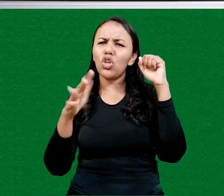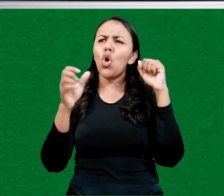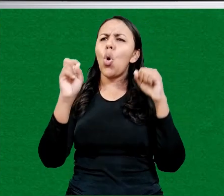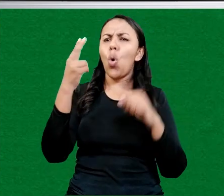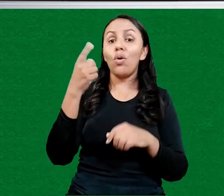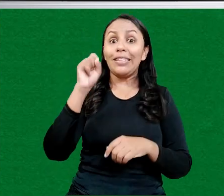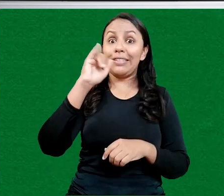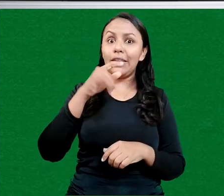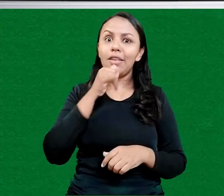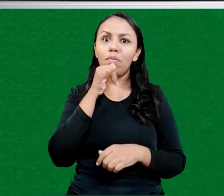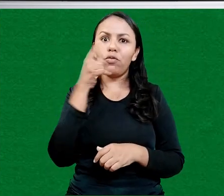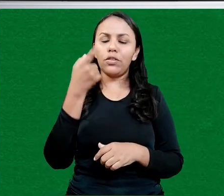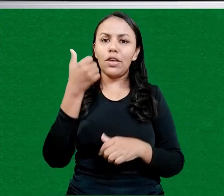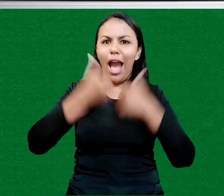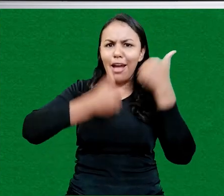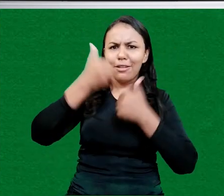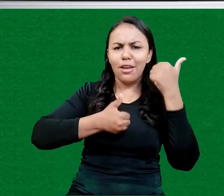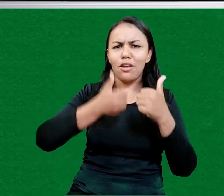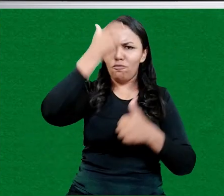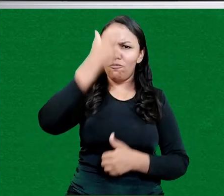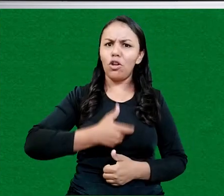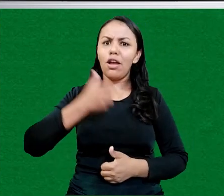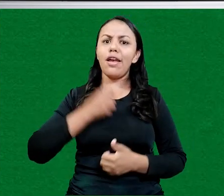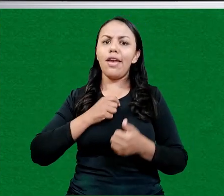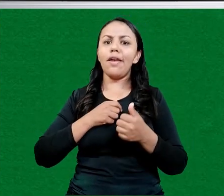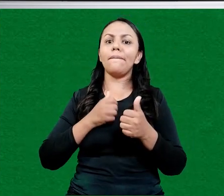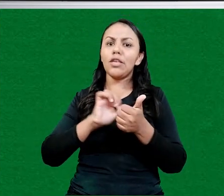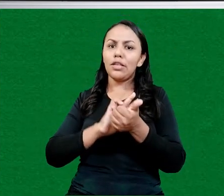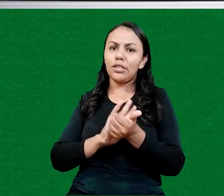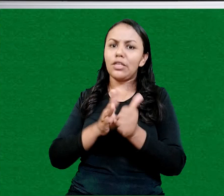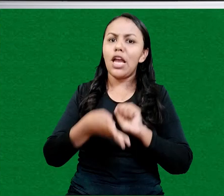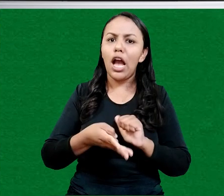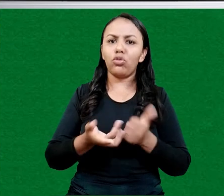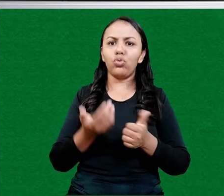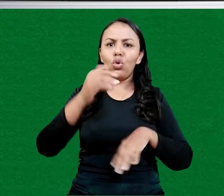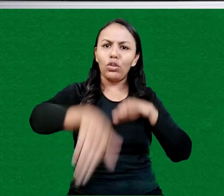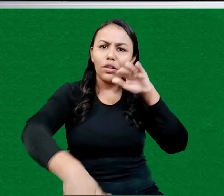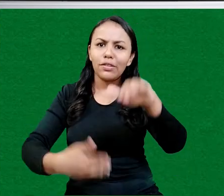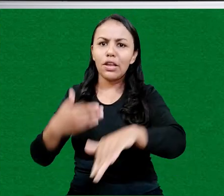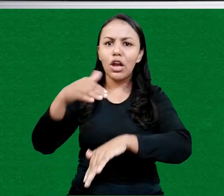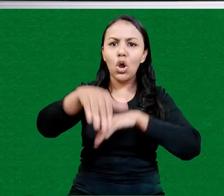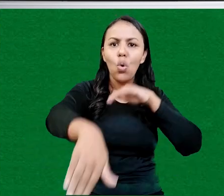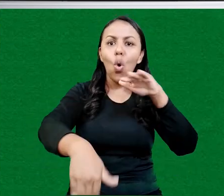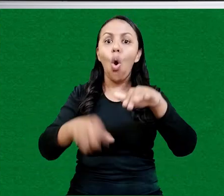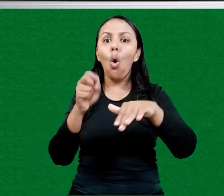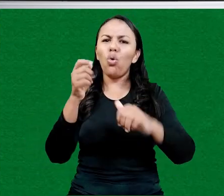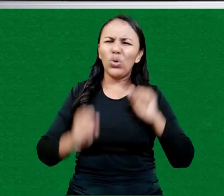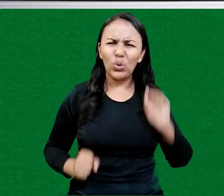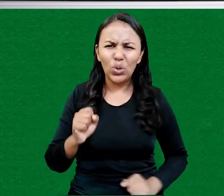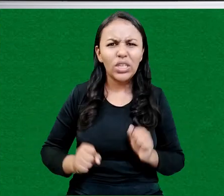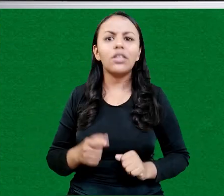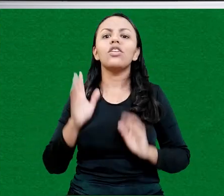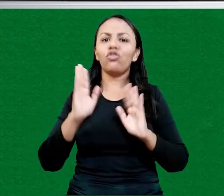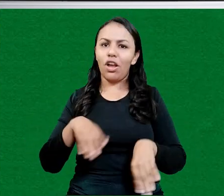um atleta de triatlon, se você é um atleta de natação, se você é um atleta de corrida, você já tem um aumento desse carboidrato